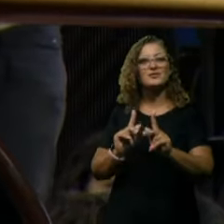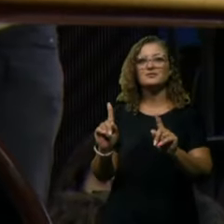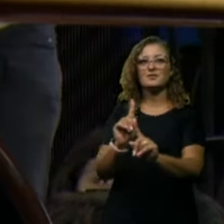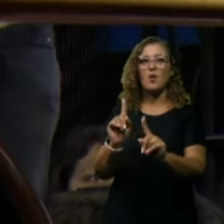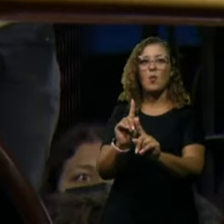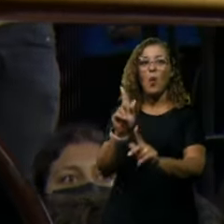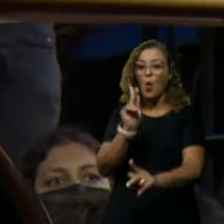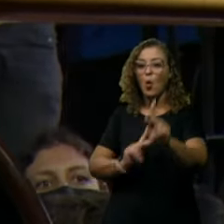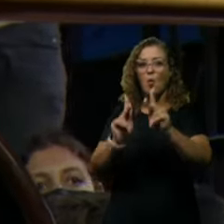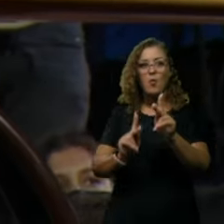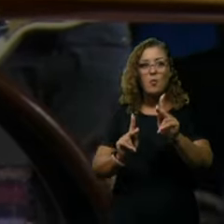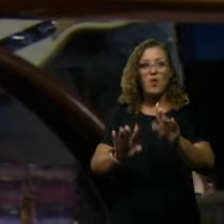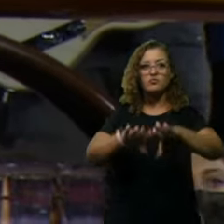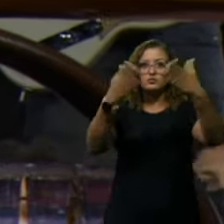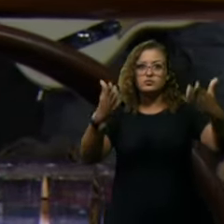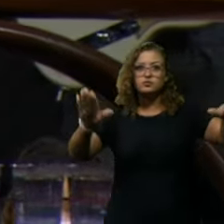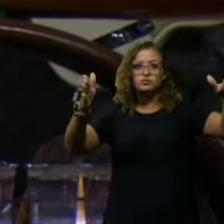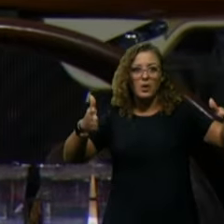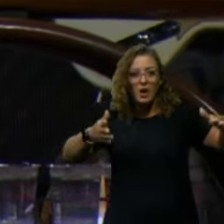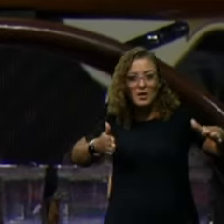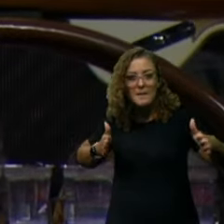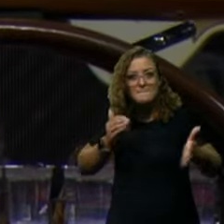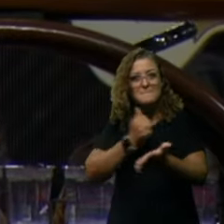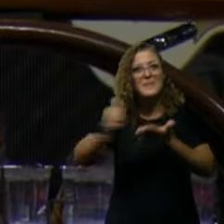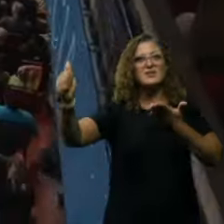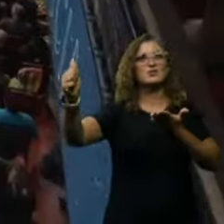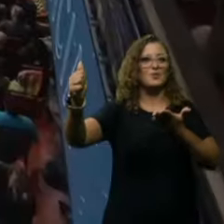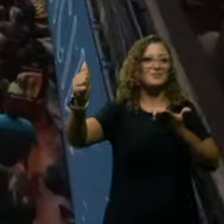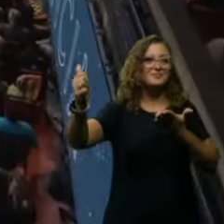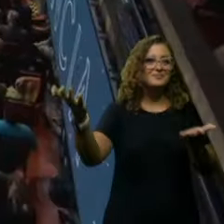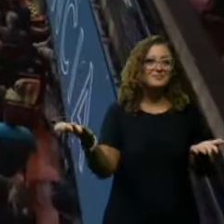passaram pelo mar é um